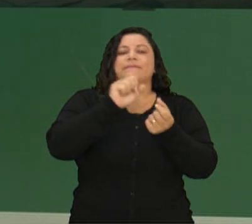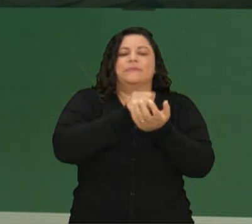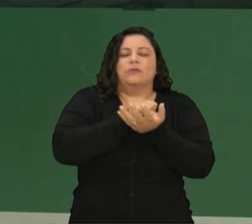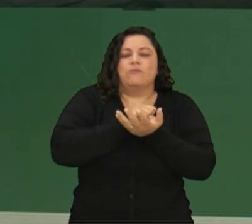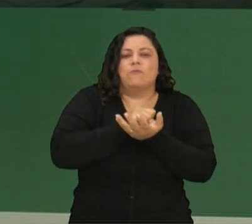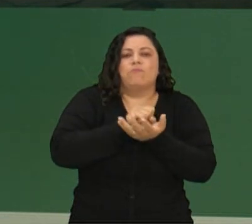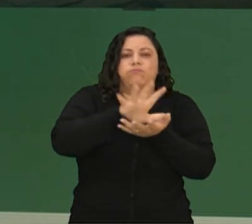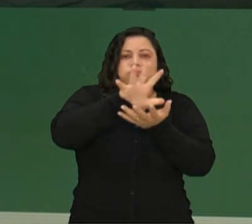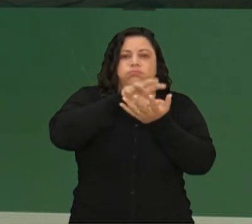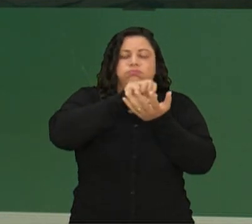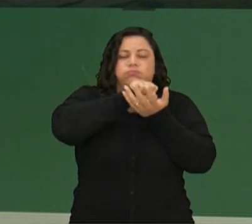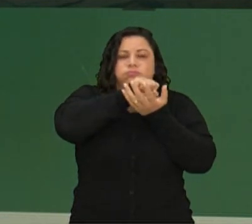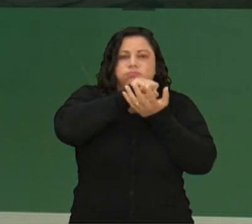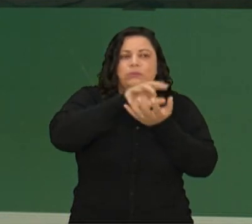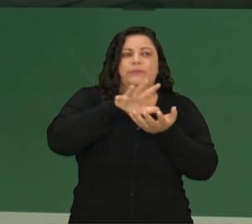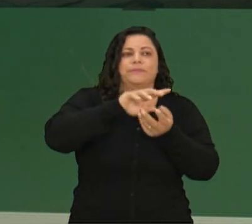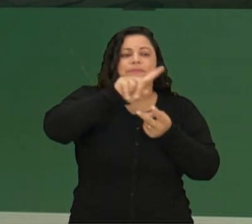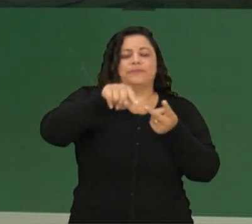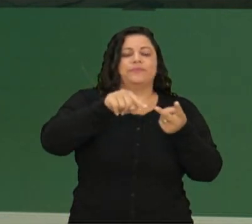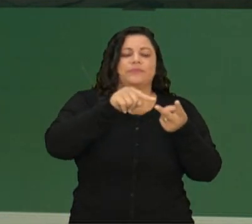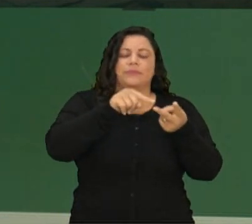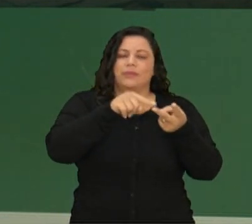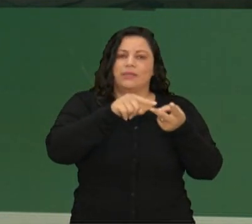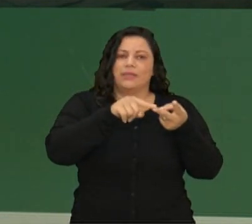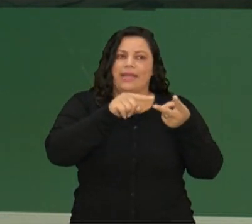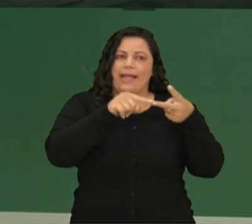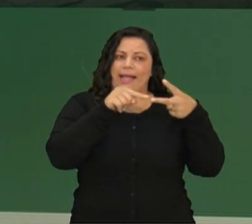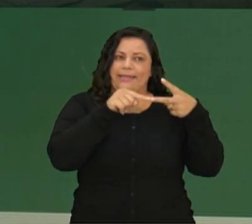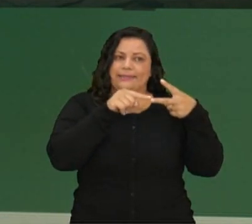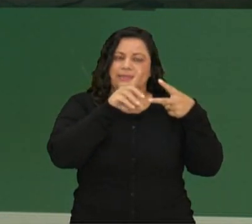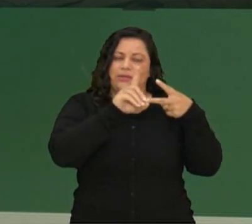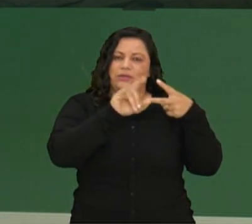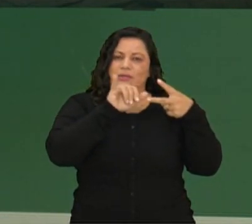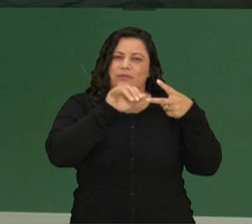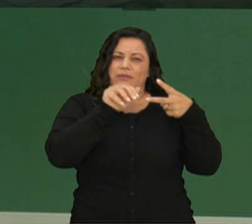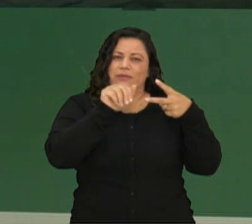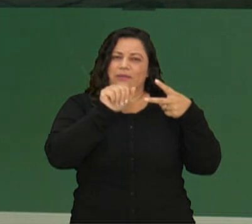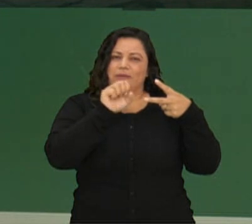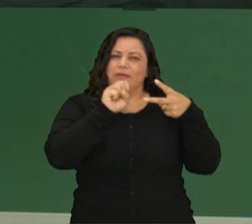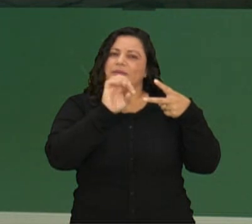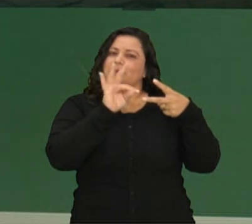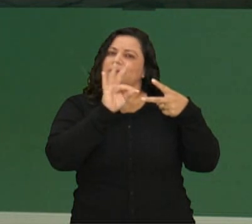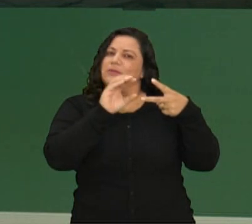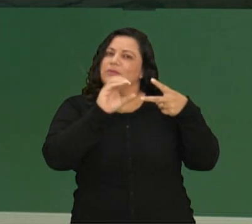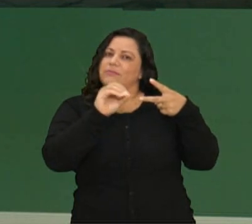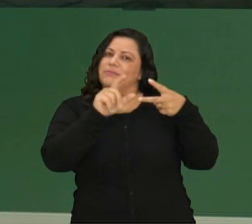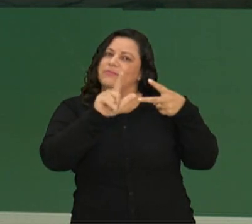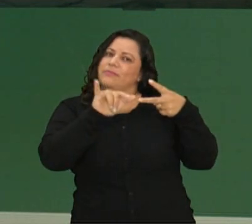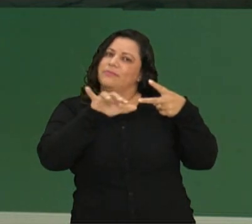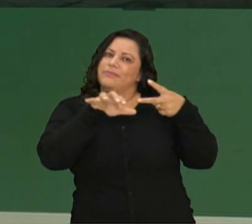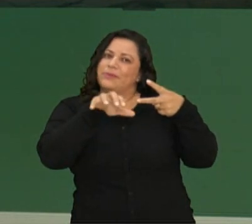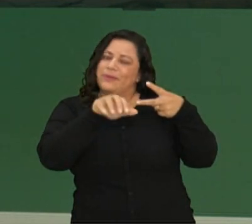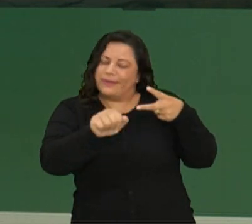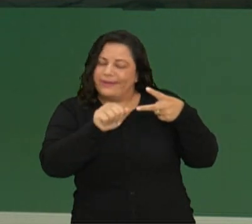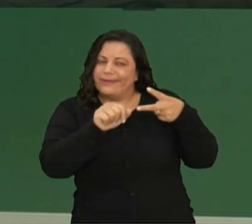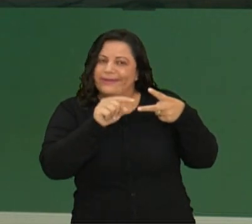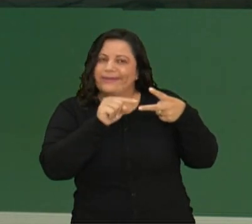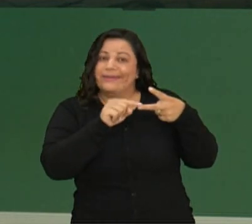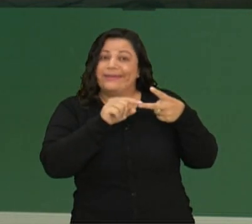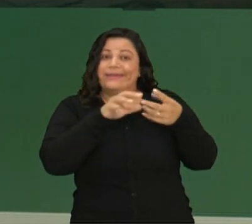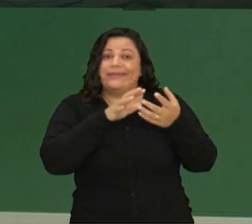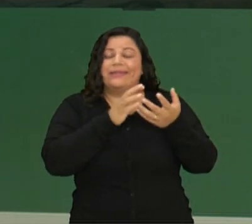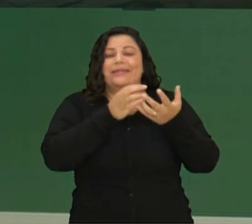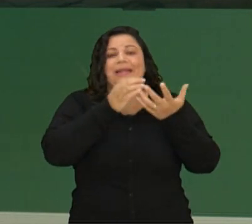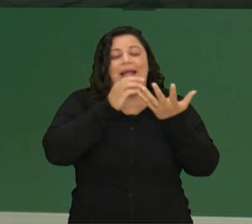em direção às artérias. Já a pressão arterial diastólica vem de diástole, o movimento